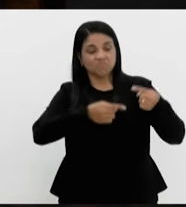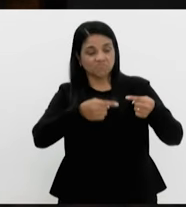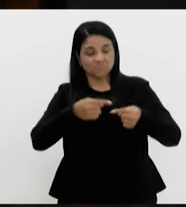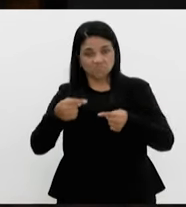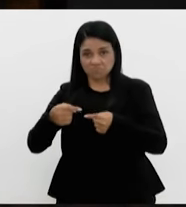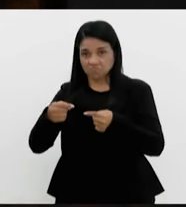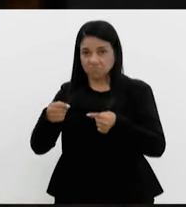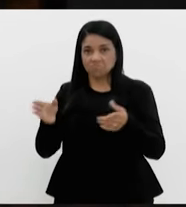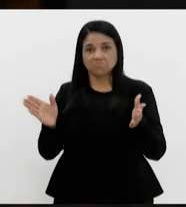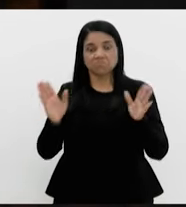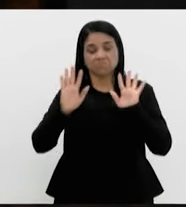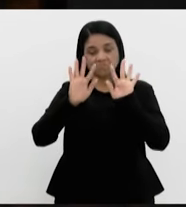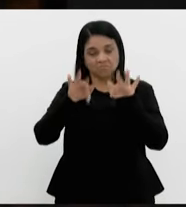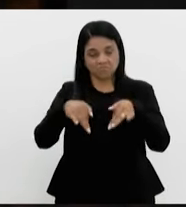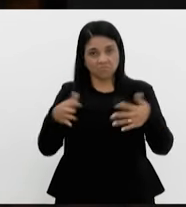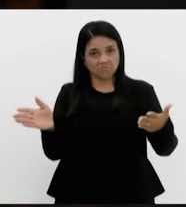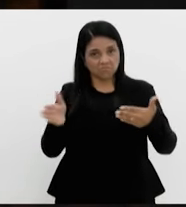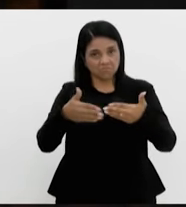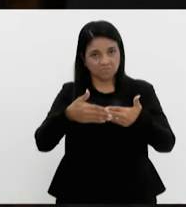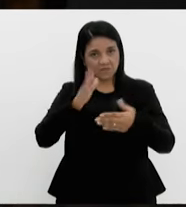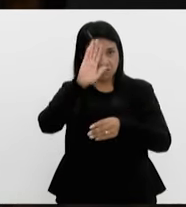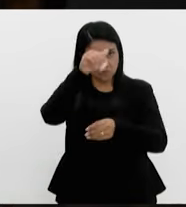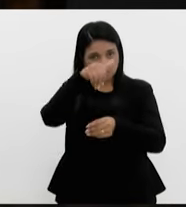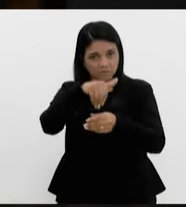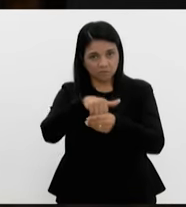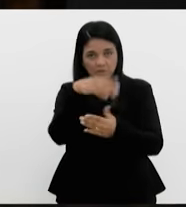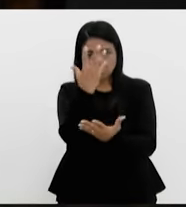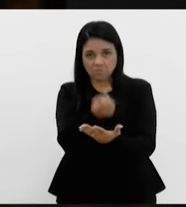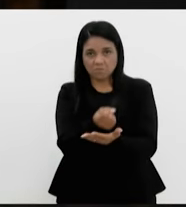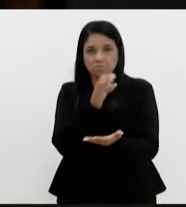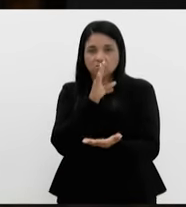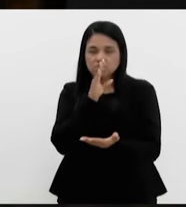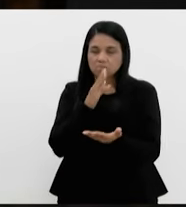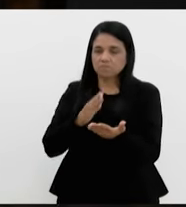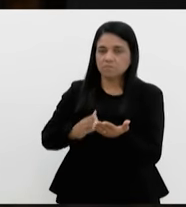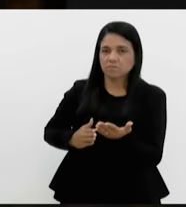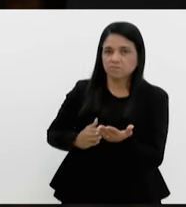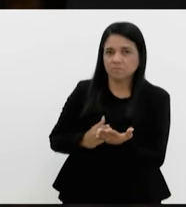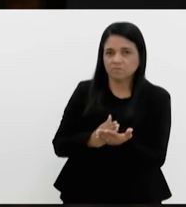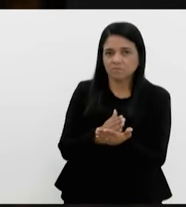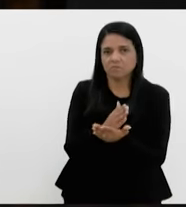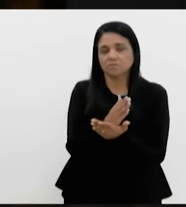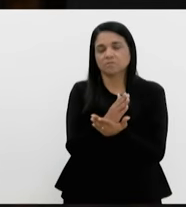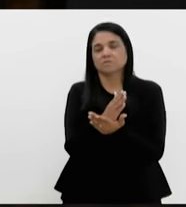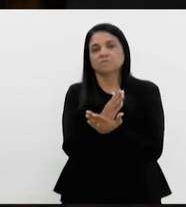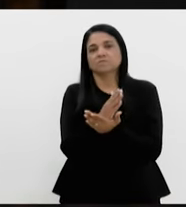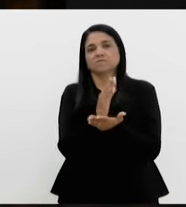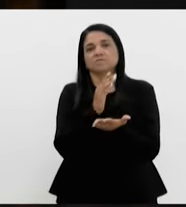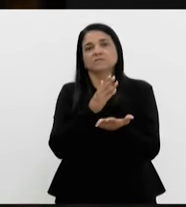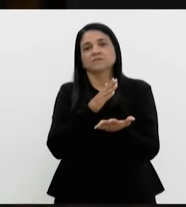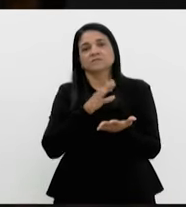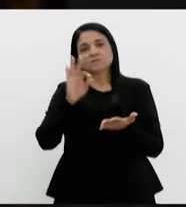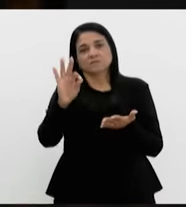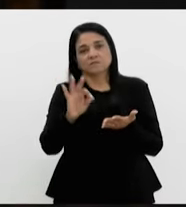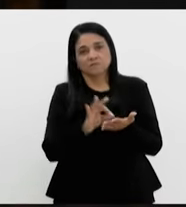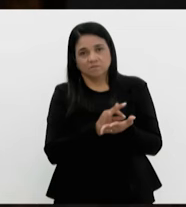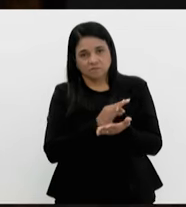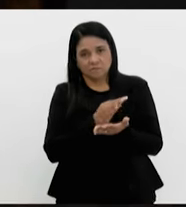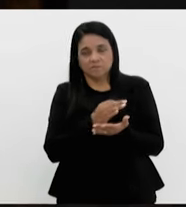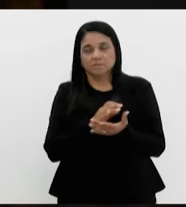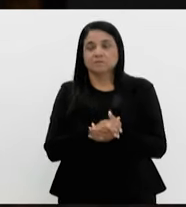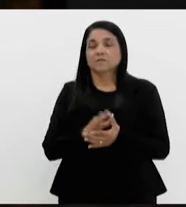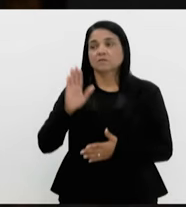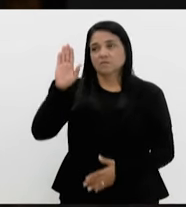quem queira discutir, encerrada a discussão, em votação, os senhores que aprovam permaneçam como estão. Aprovado, vai autógrafo. Para declarar,